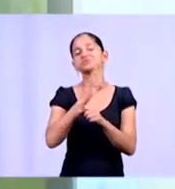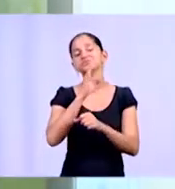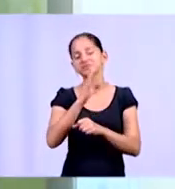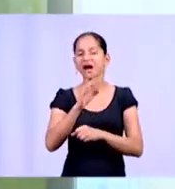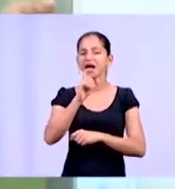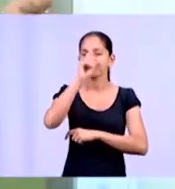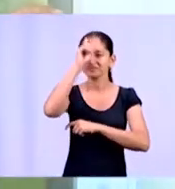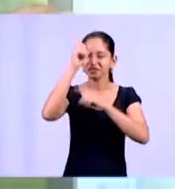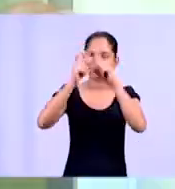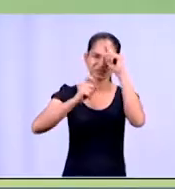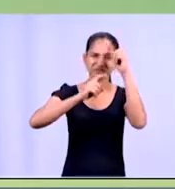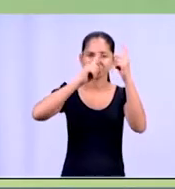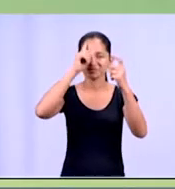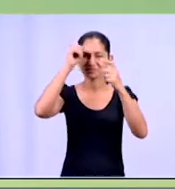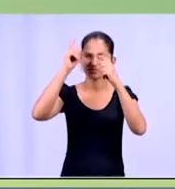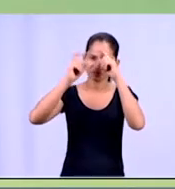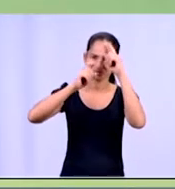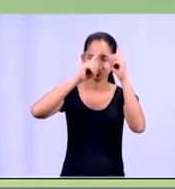foram inventadas, gente.